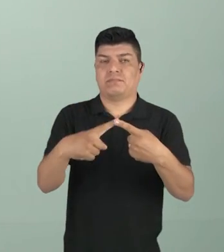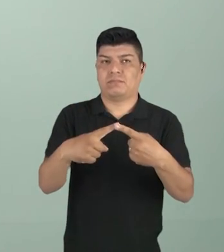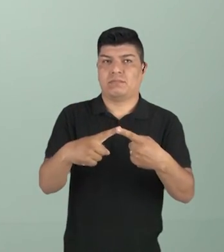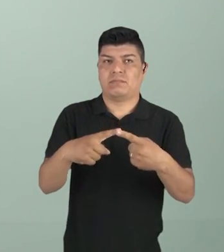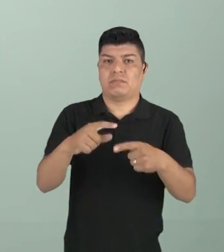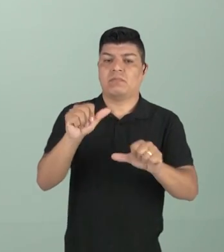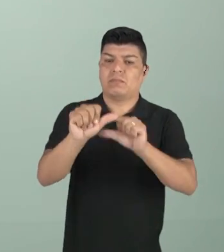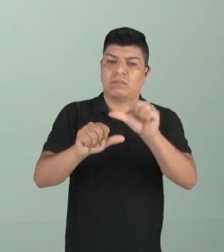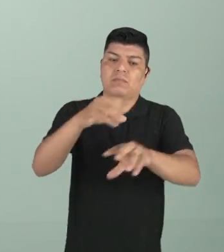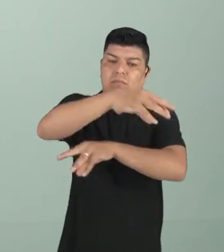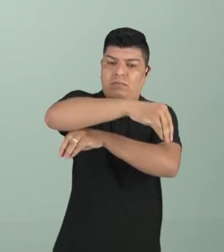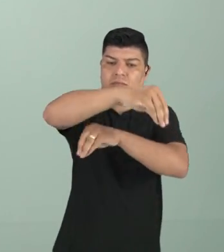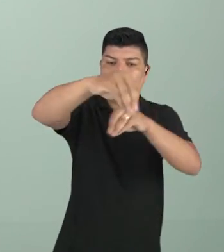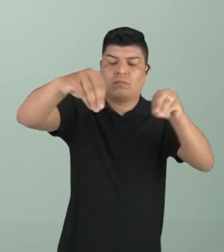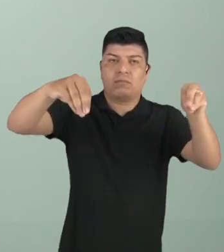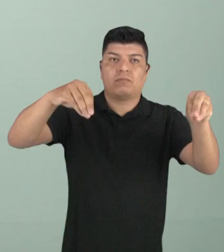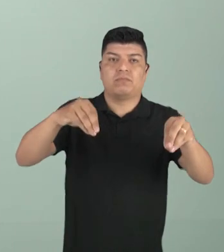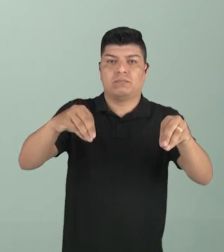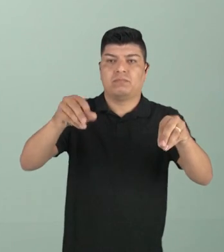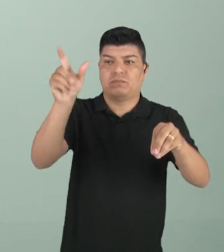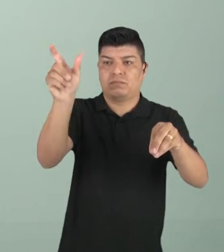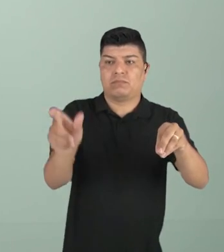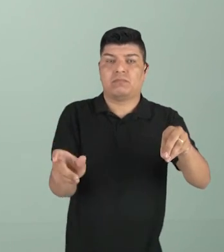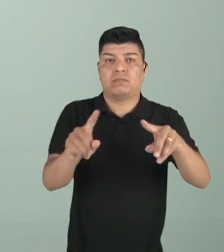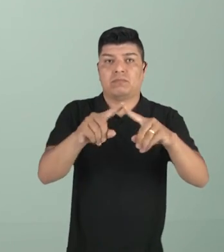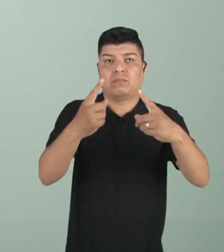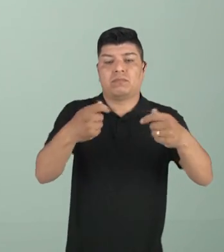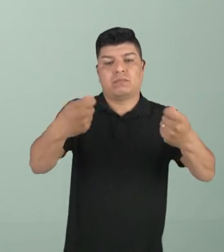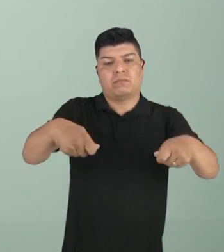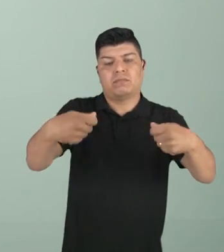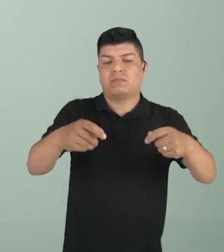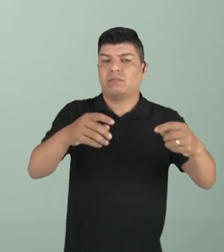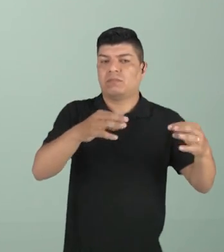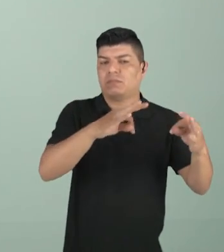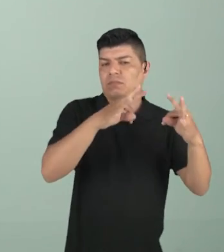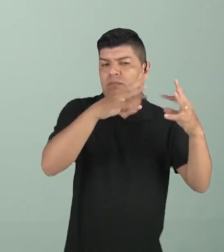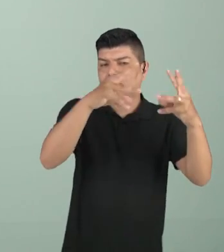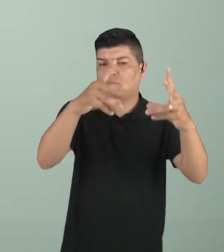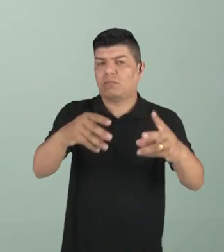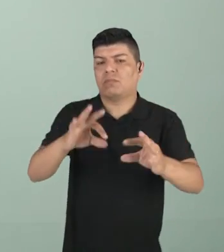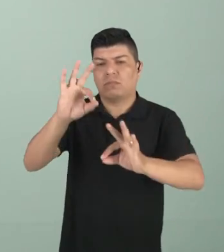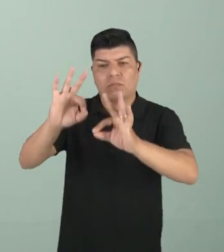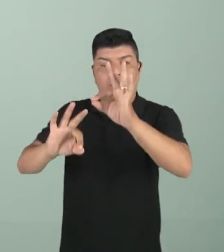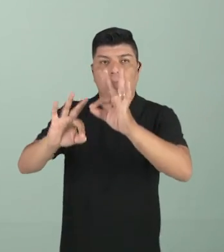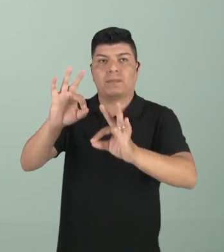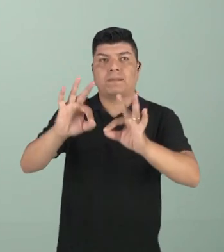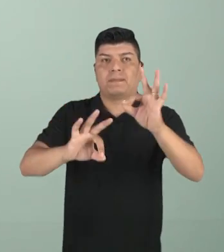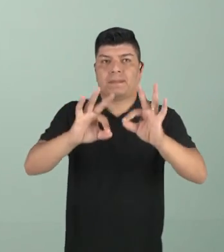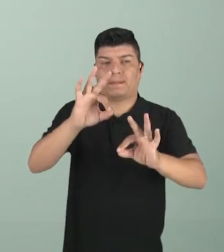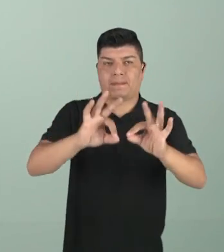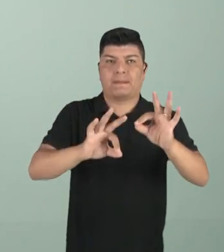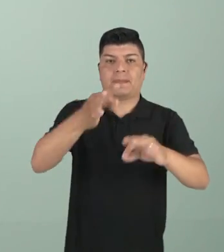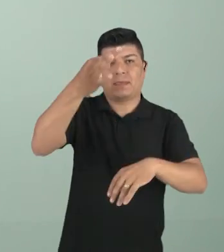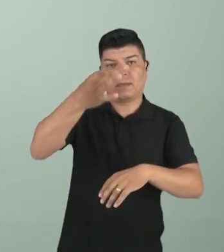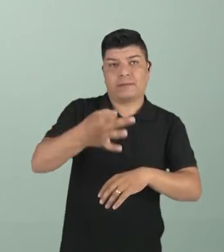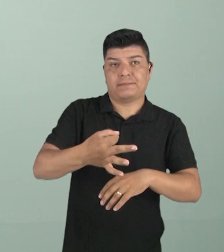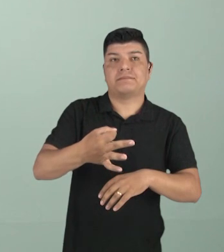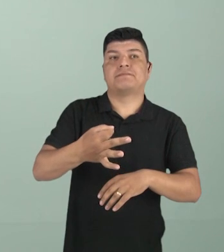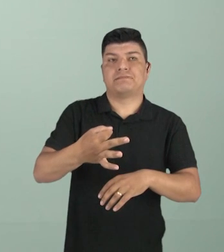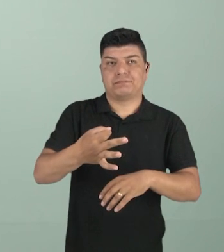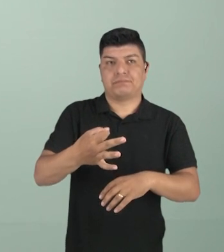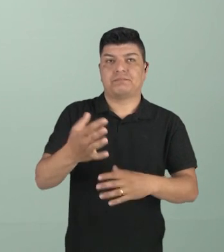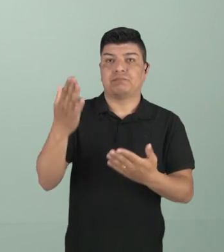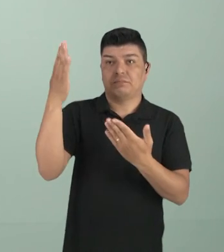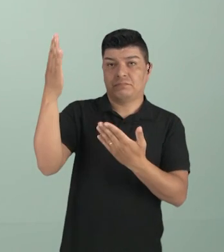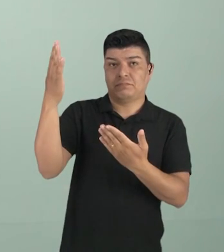podemos inverter, mudar o sujeito de lugar, mas, claro, precisa ter toda uma construção, toda uma ordenação. Do jeito